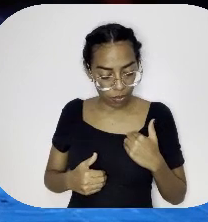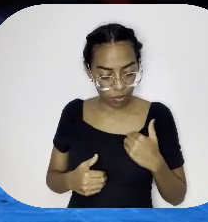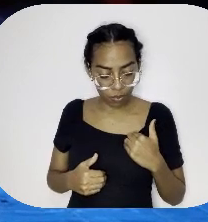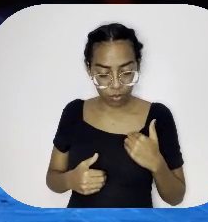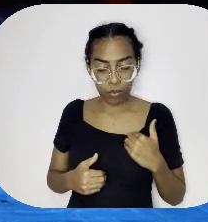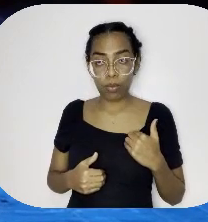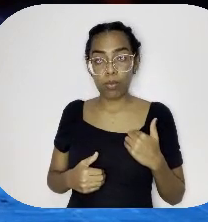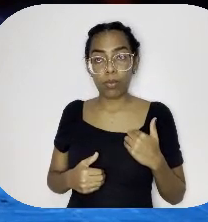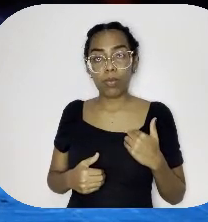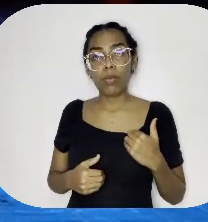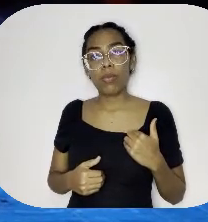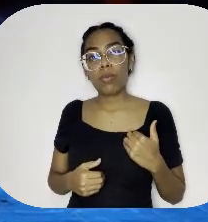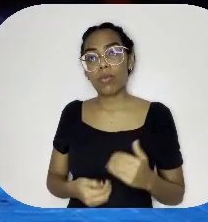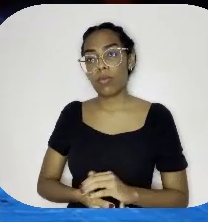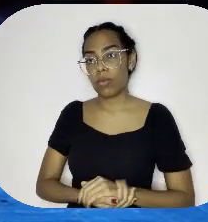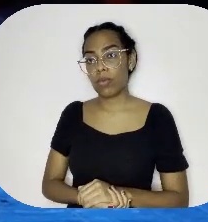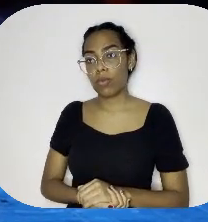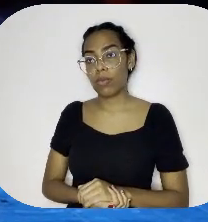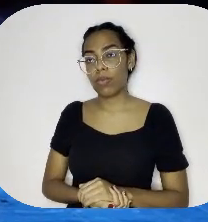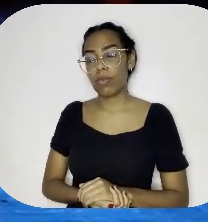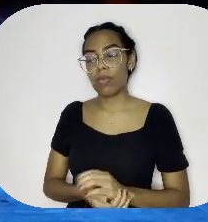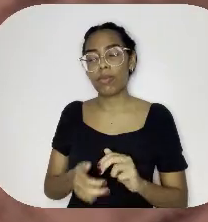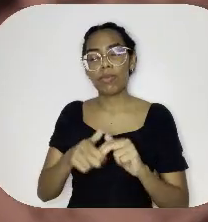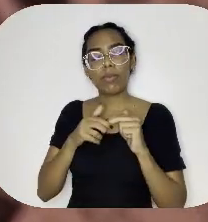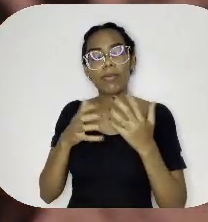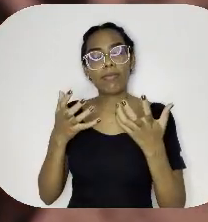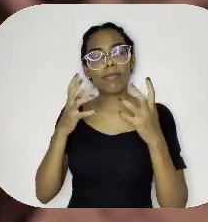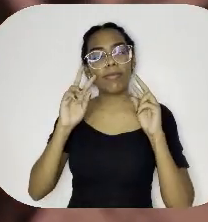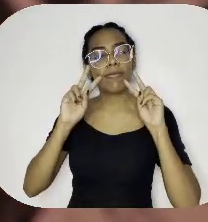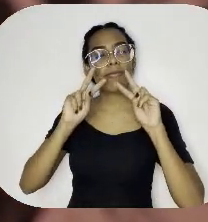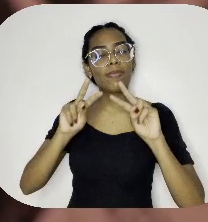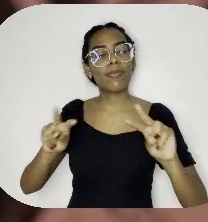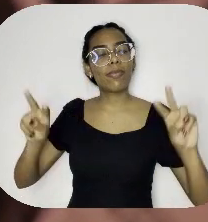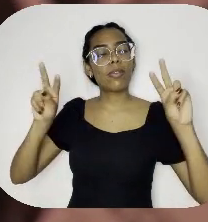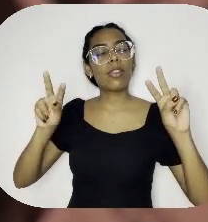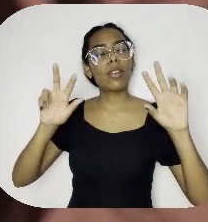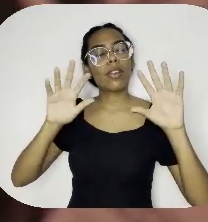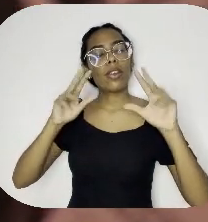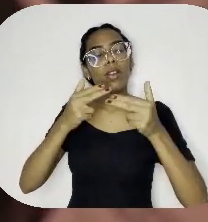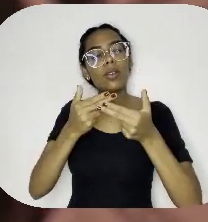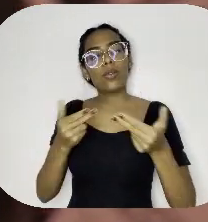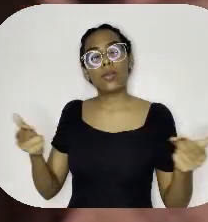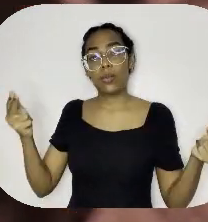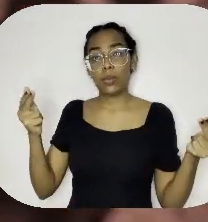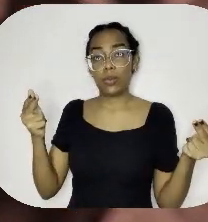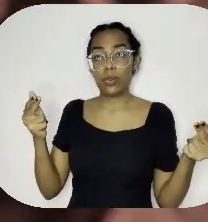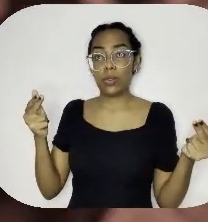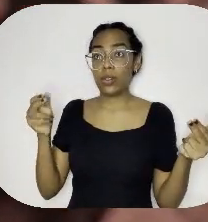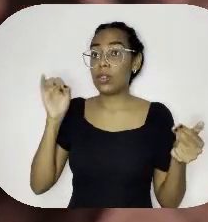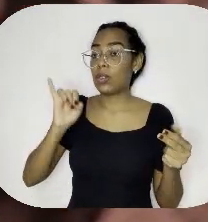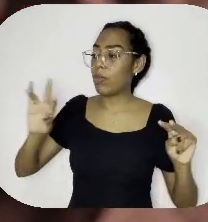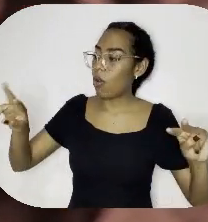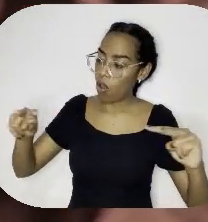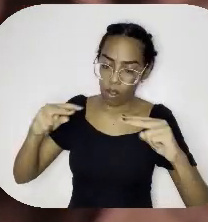mascar, rasgar entre os dentes a pele, os ossos o tutano do verbo,